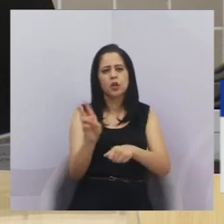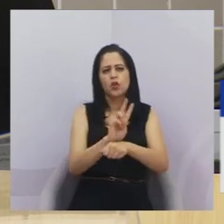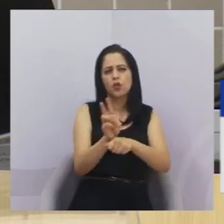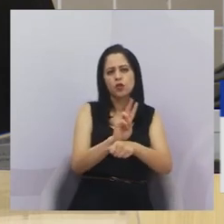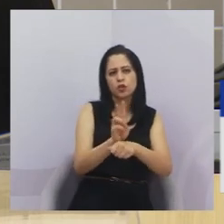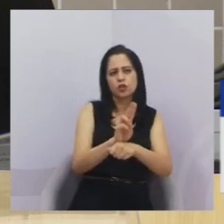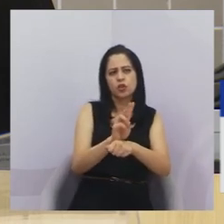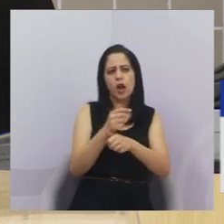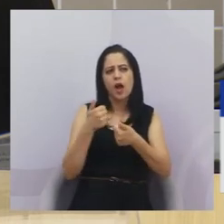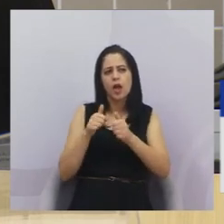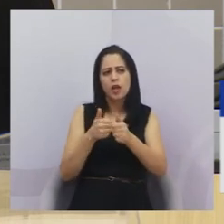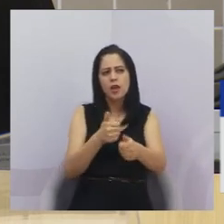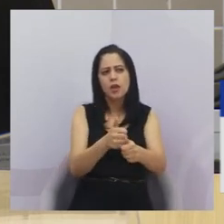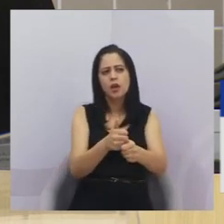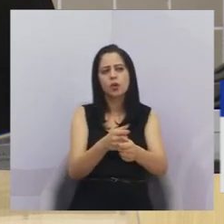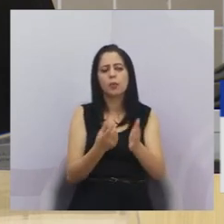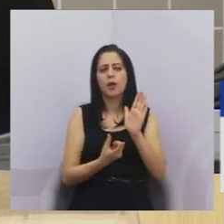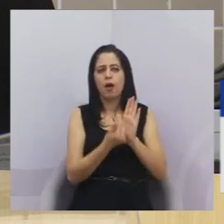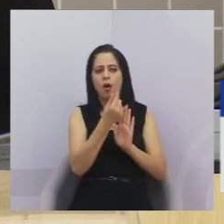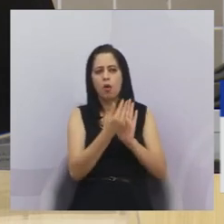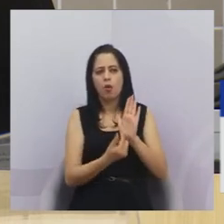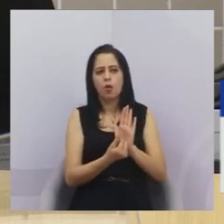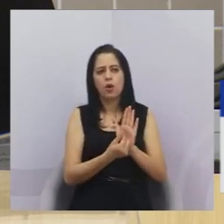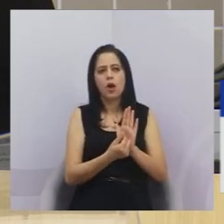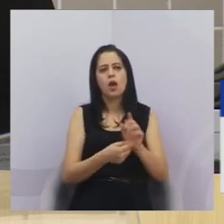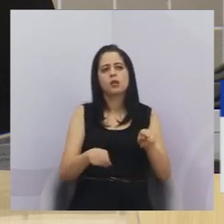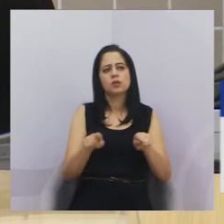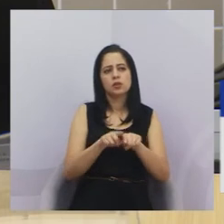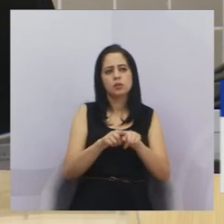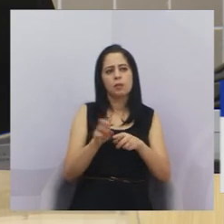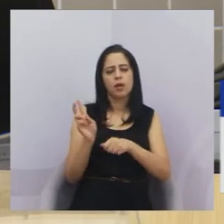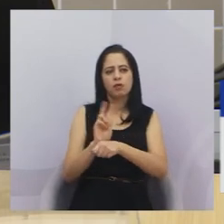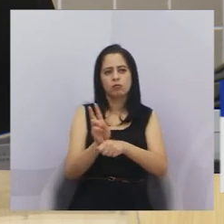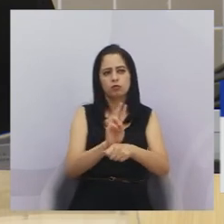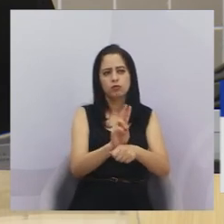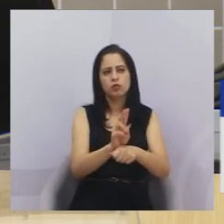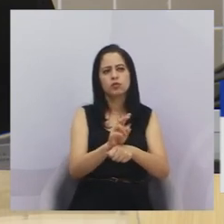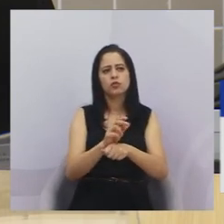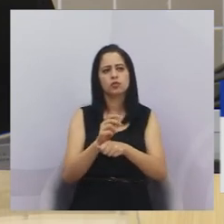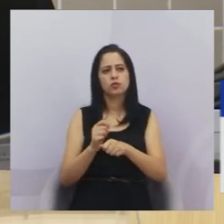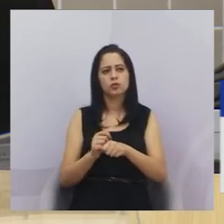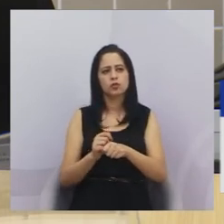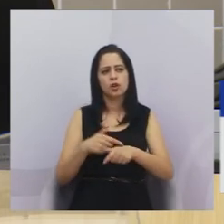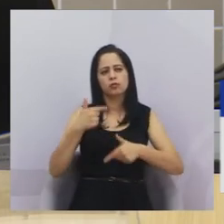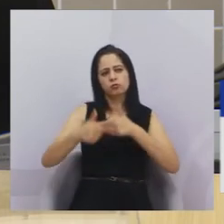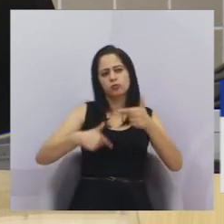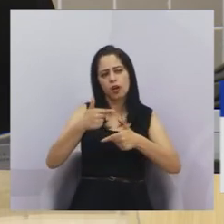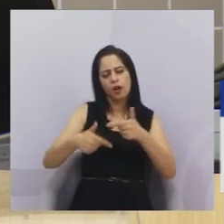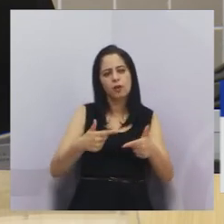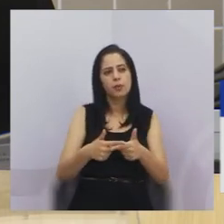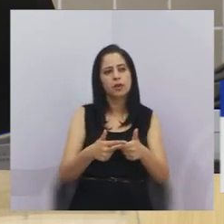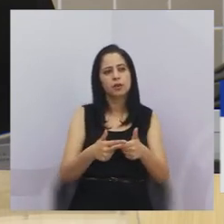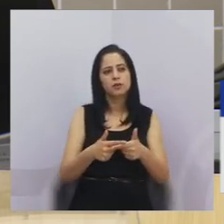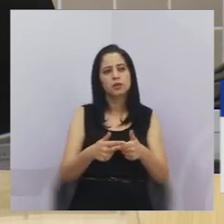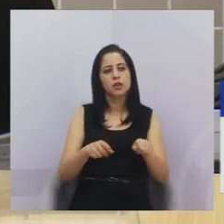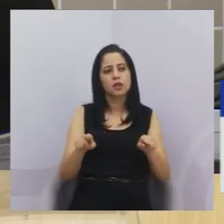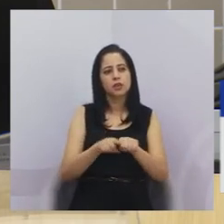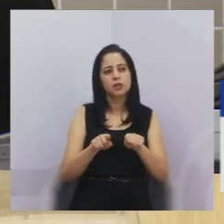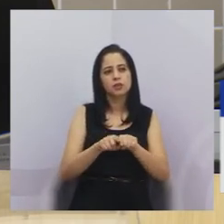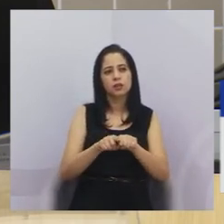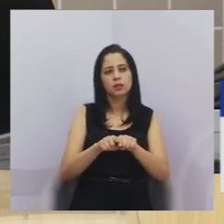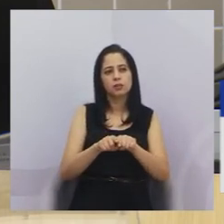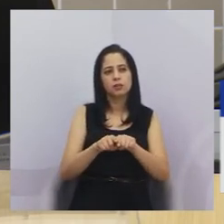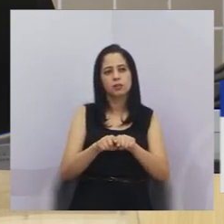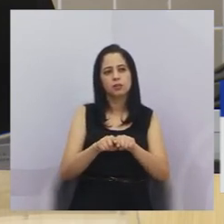e acompanhar a execução orçamentária da unidade, supervisionar o desenvolvimento de serviços e tarefas, transmitir à